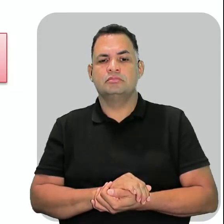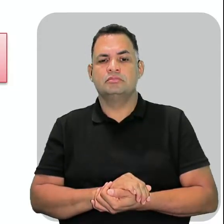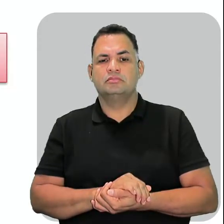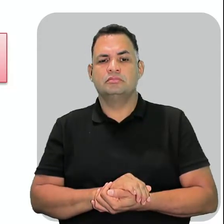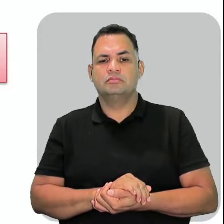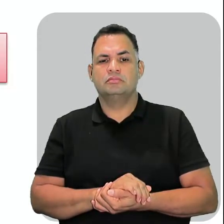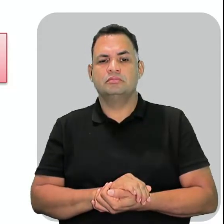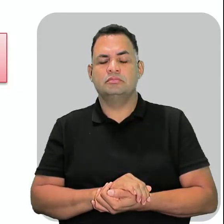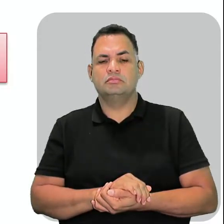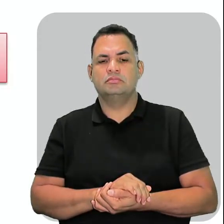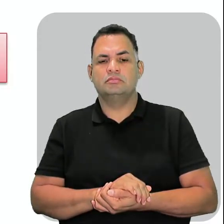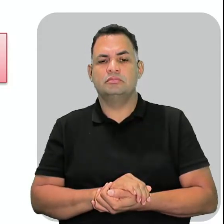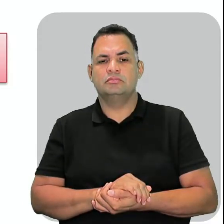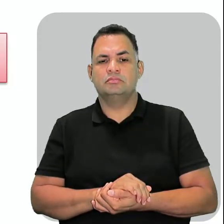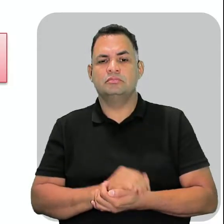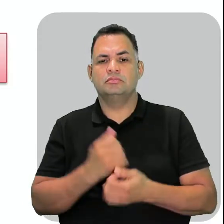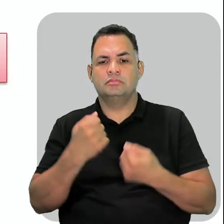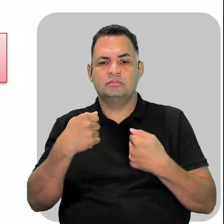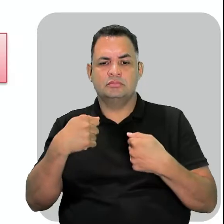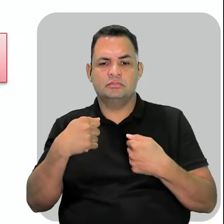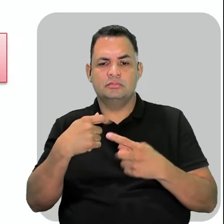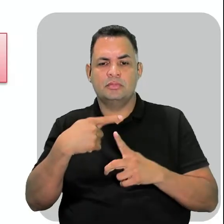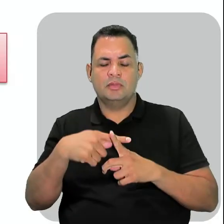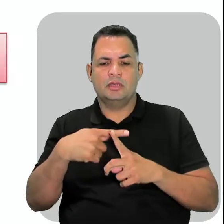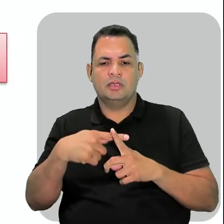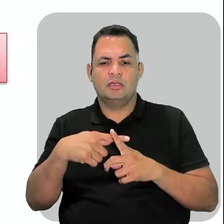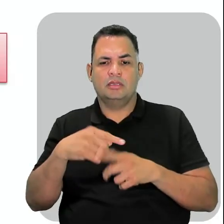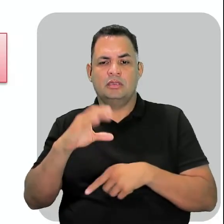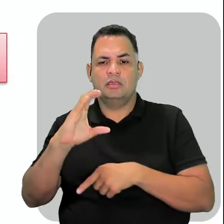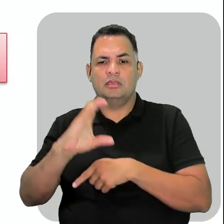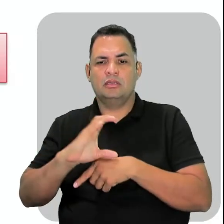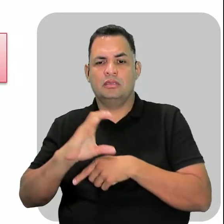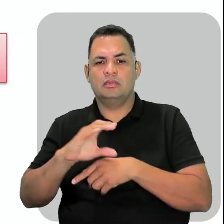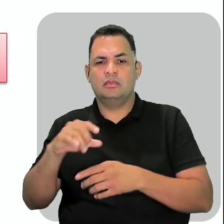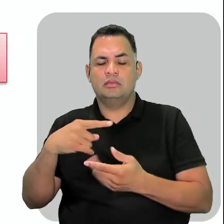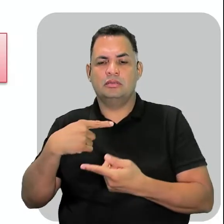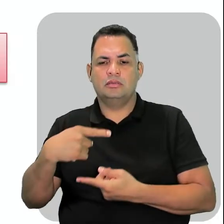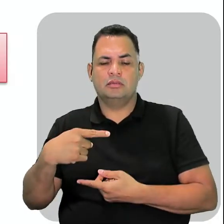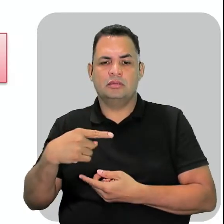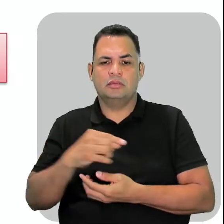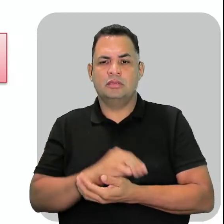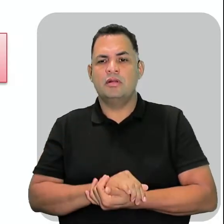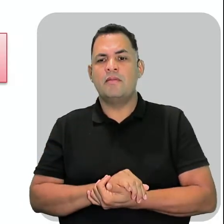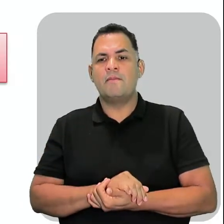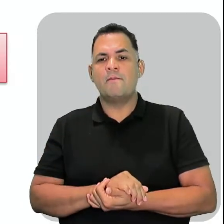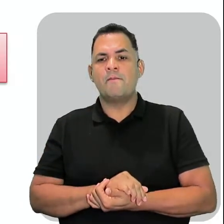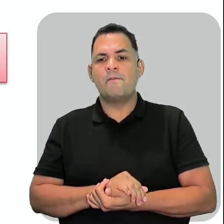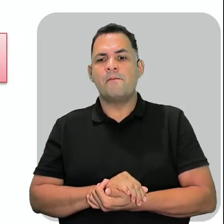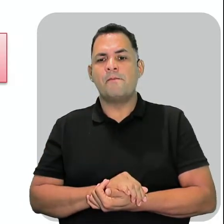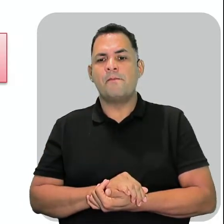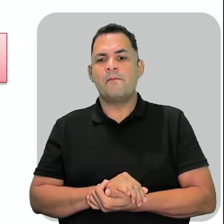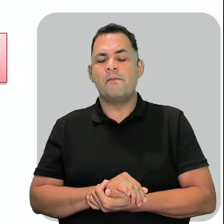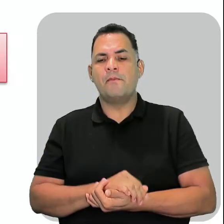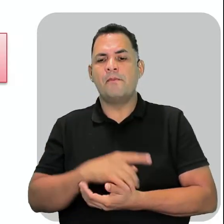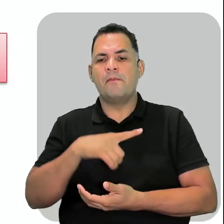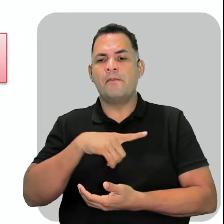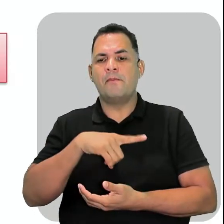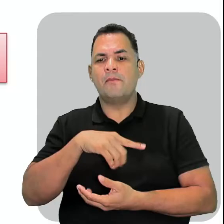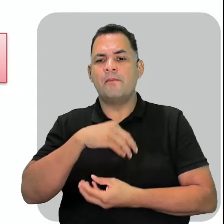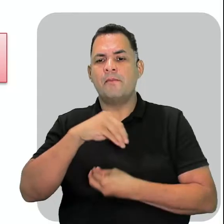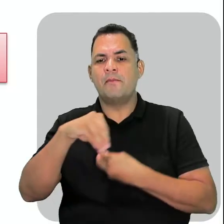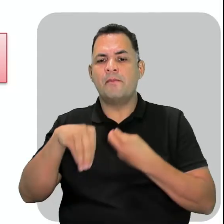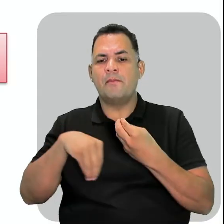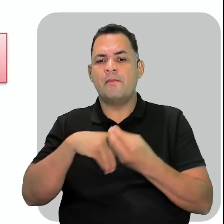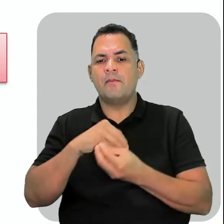liga a esse carbono, já que ele está positivo e o carbono está negativo. E aí a gente tem a formação